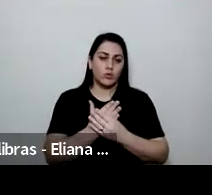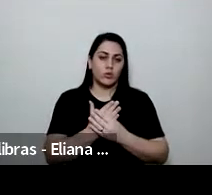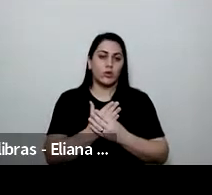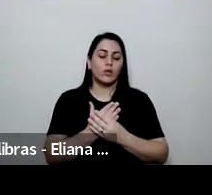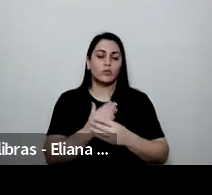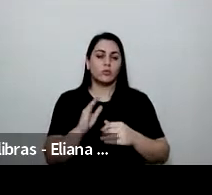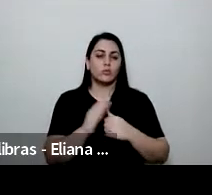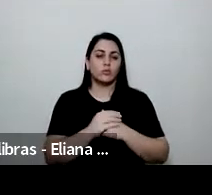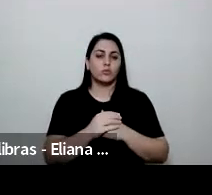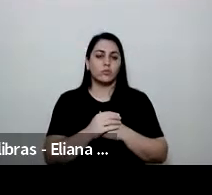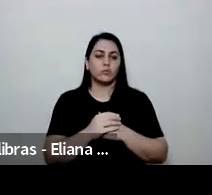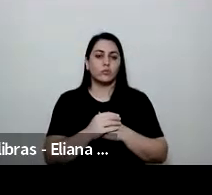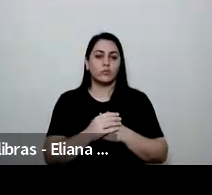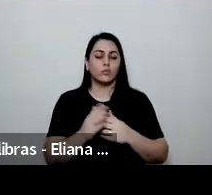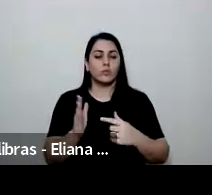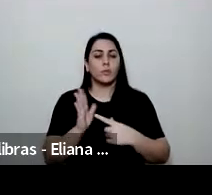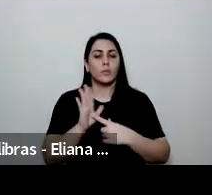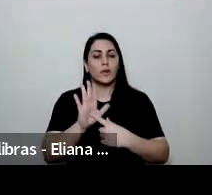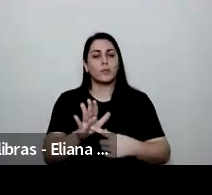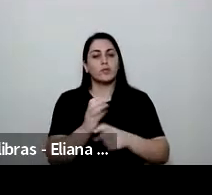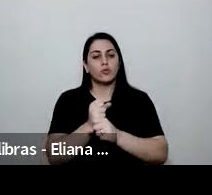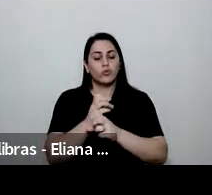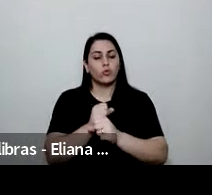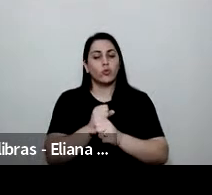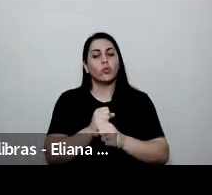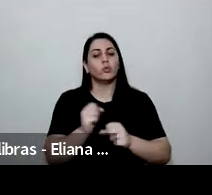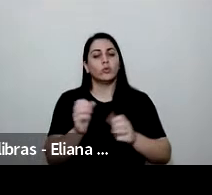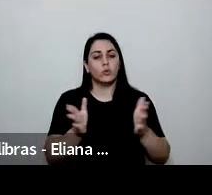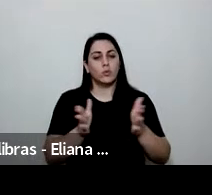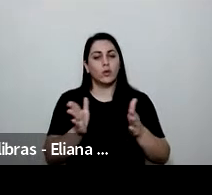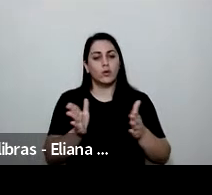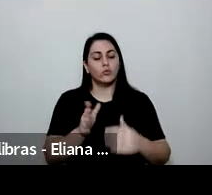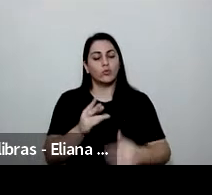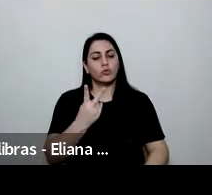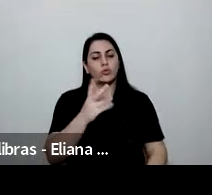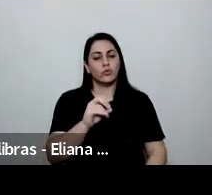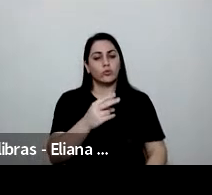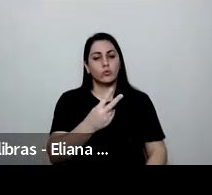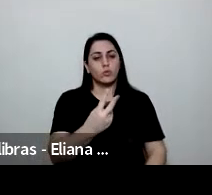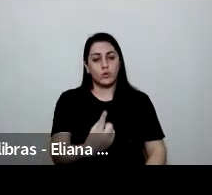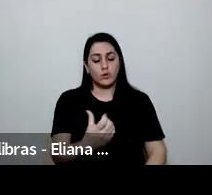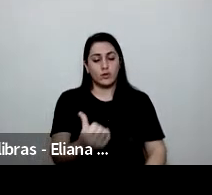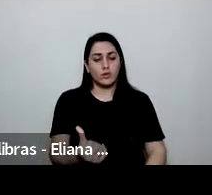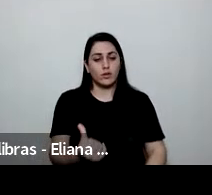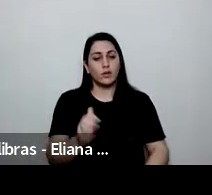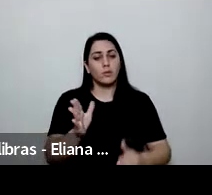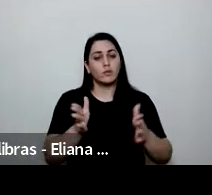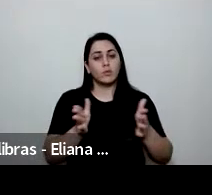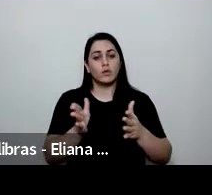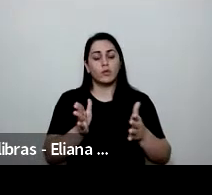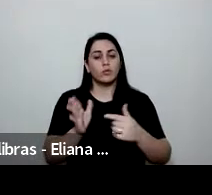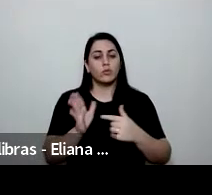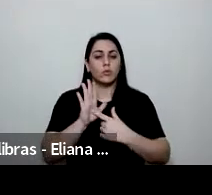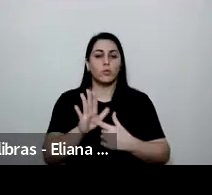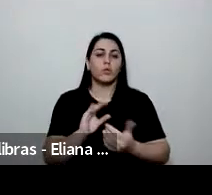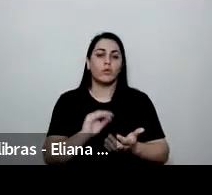registro a prestação de contas a quanto mais 2016 o tudo processo de registro